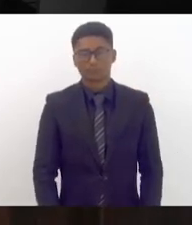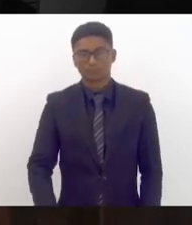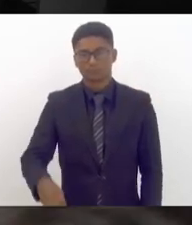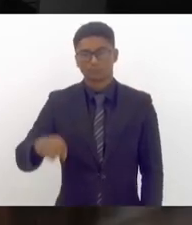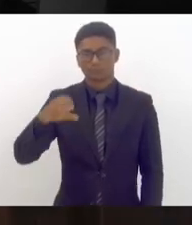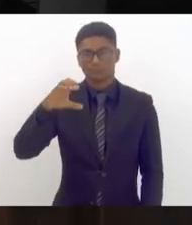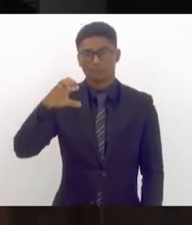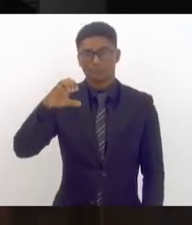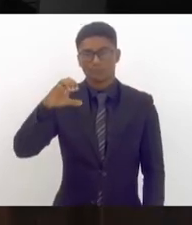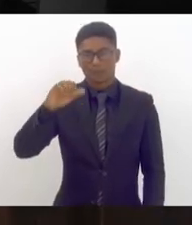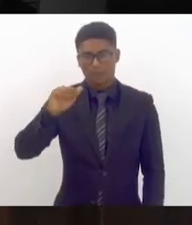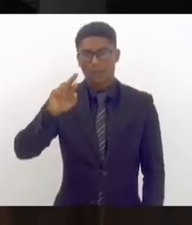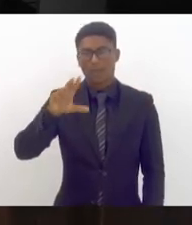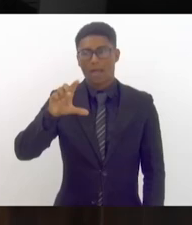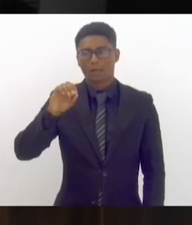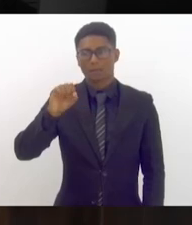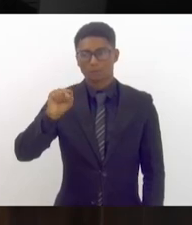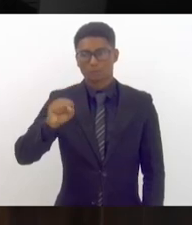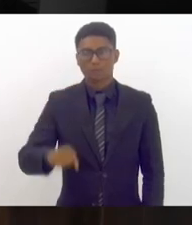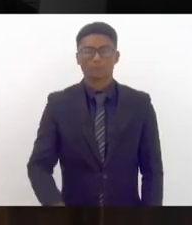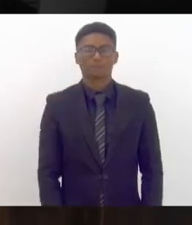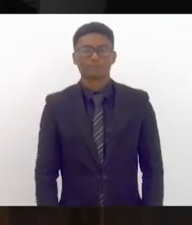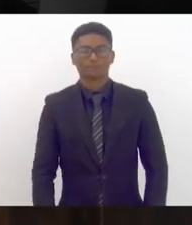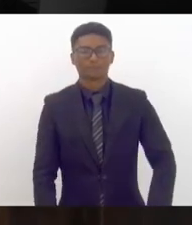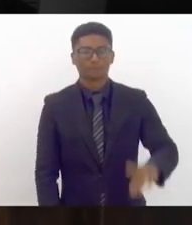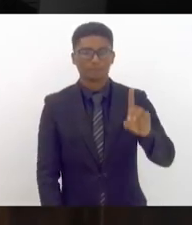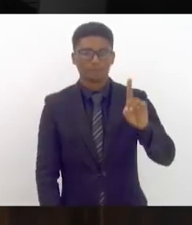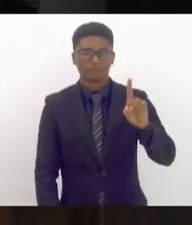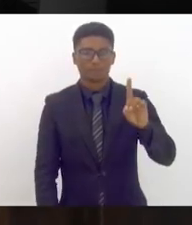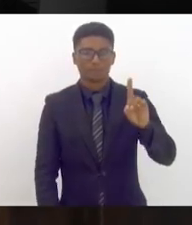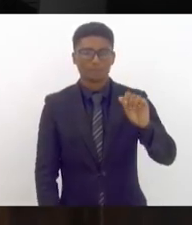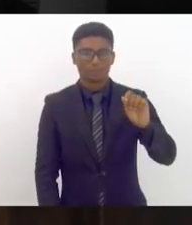Macedo, deputada Dani Balbi,